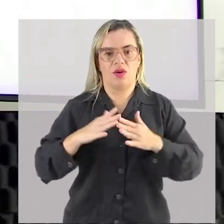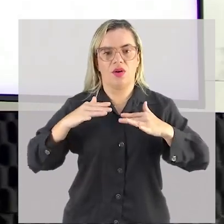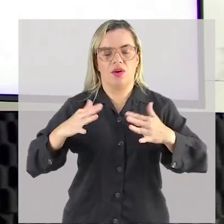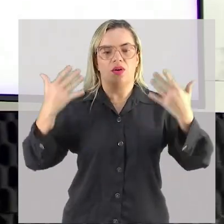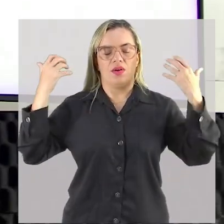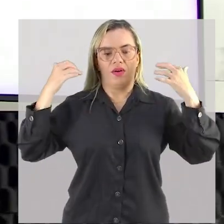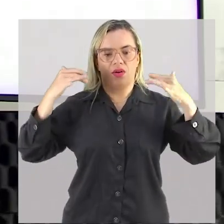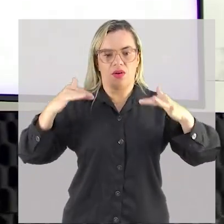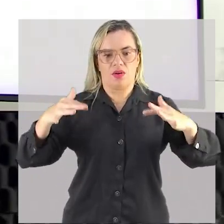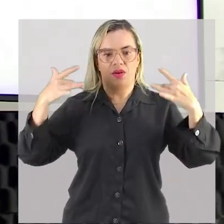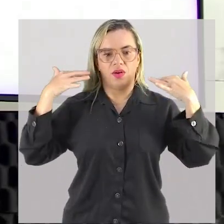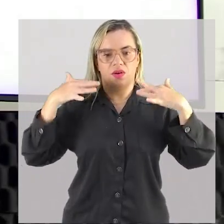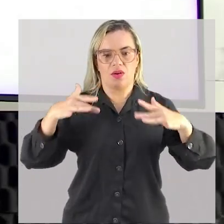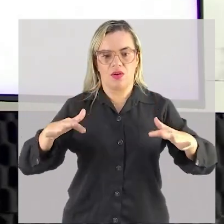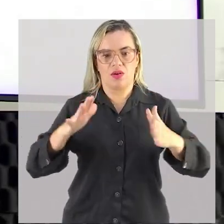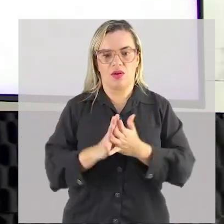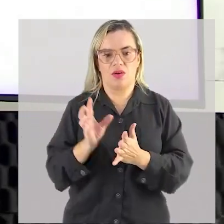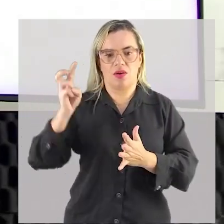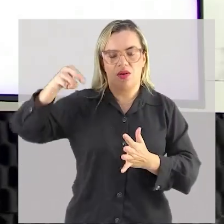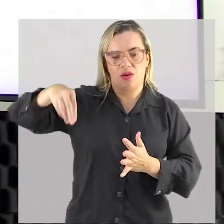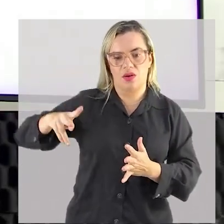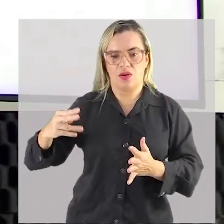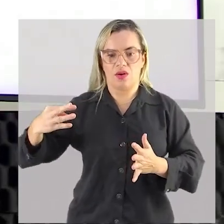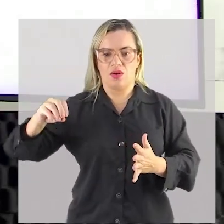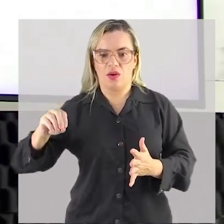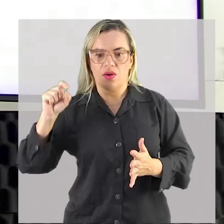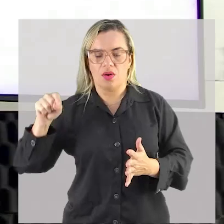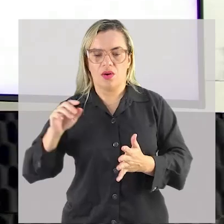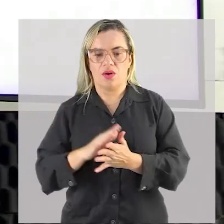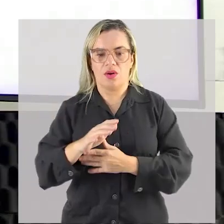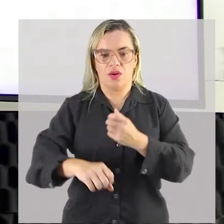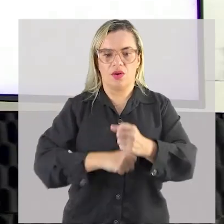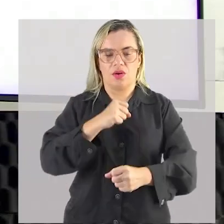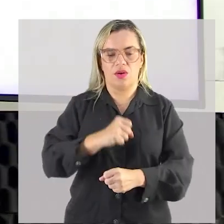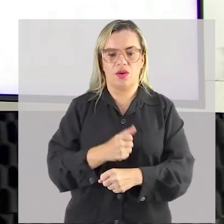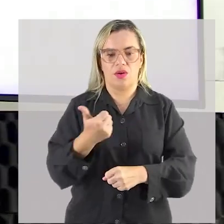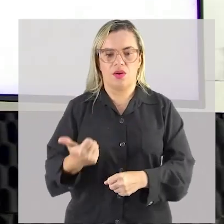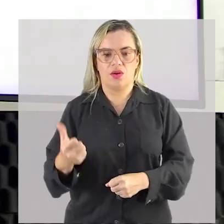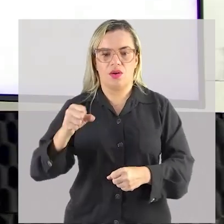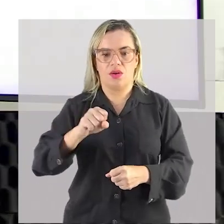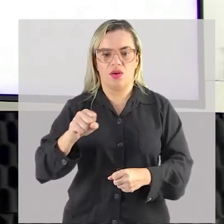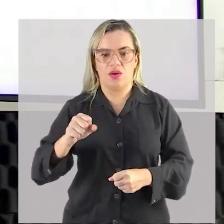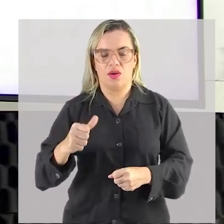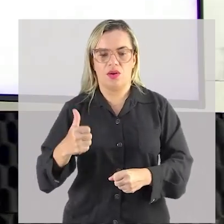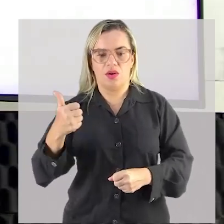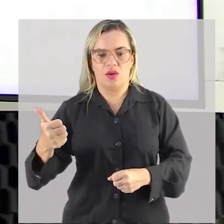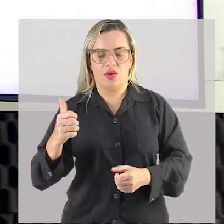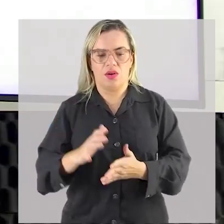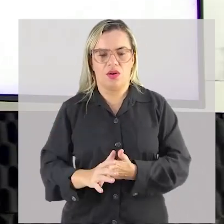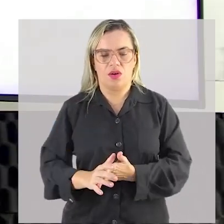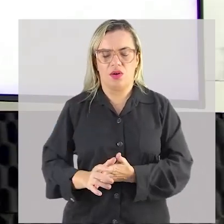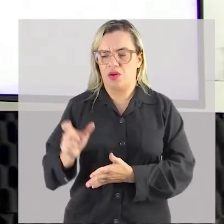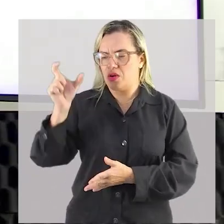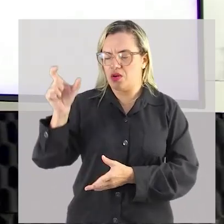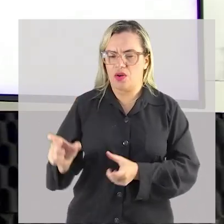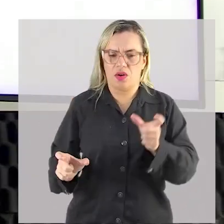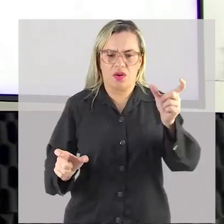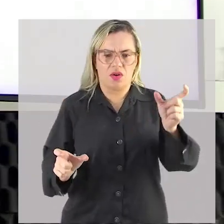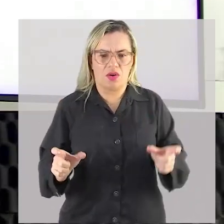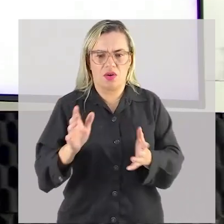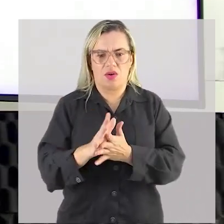naturalismo tá certo o mulato é de 1881 Tá e por meio desses personagens